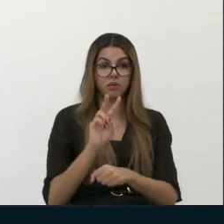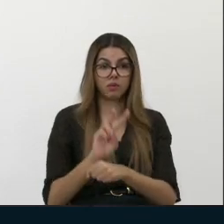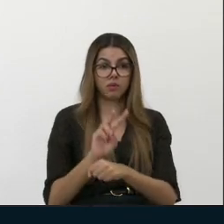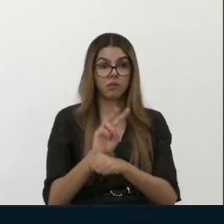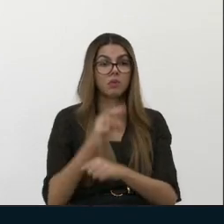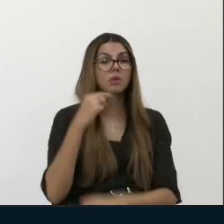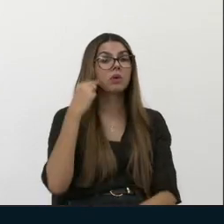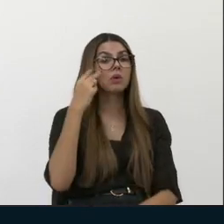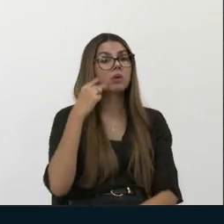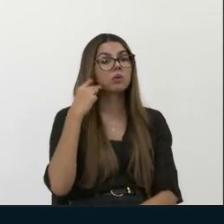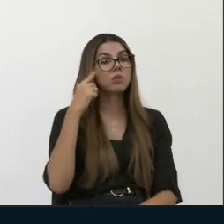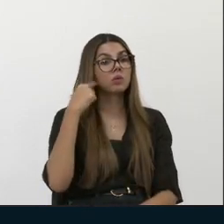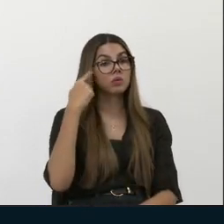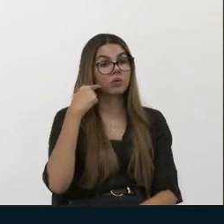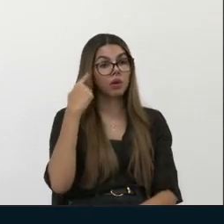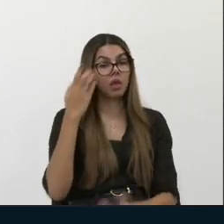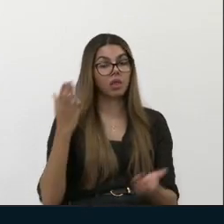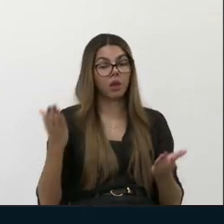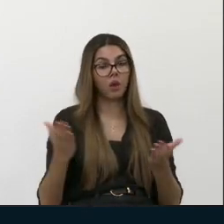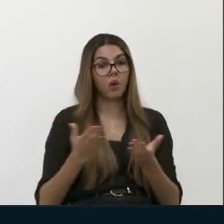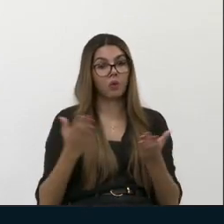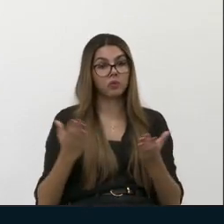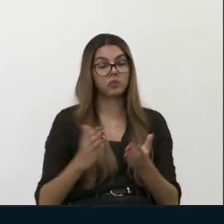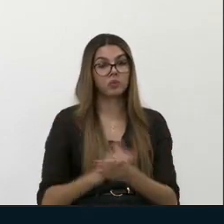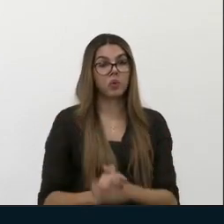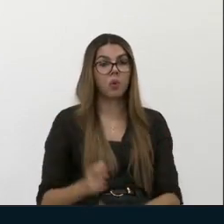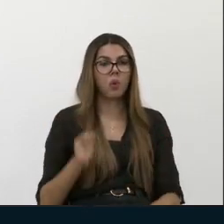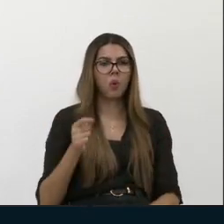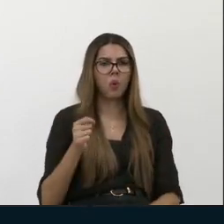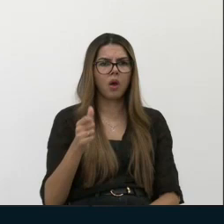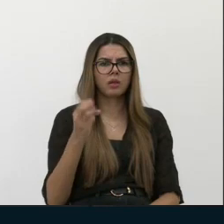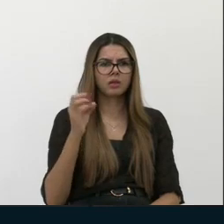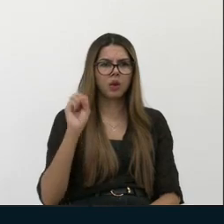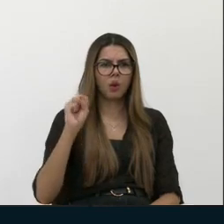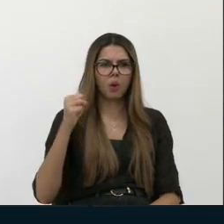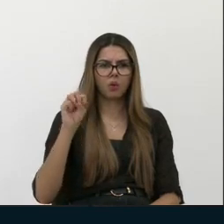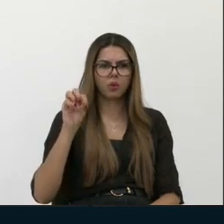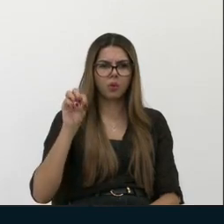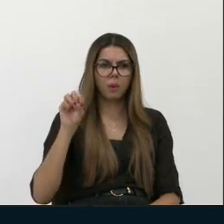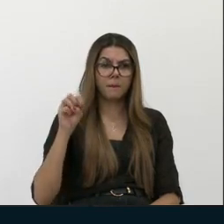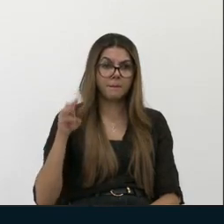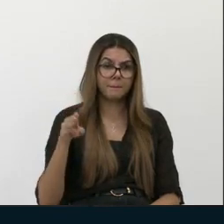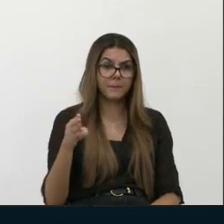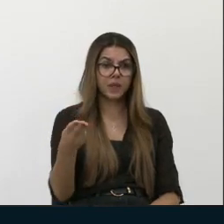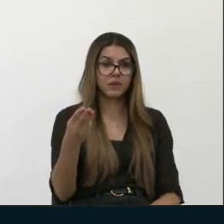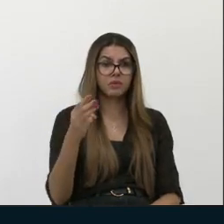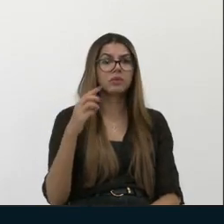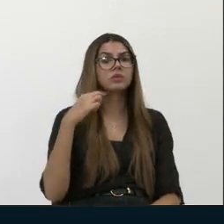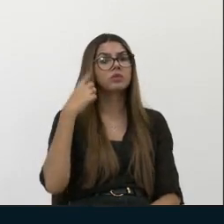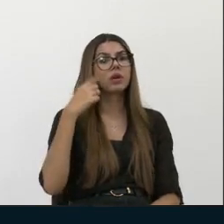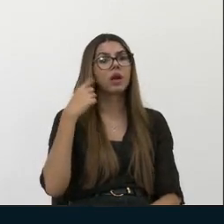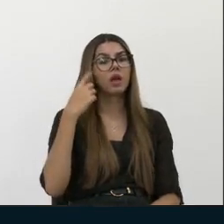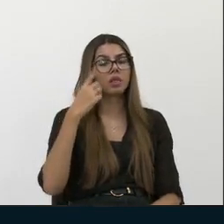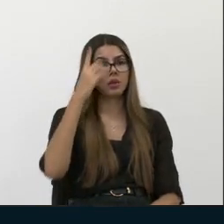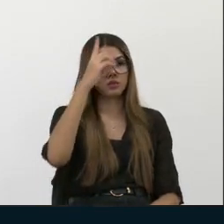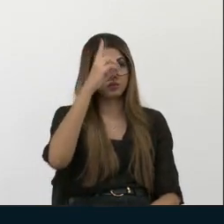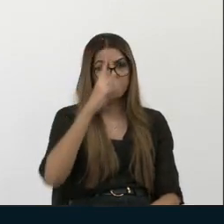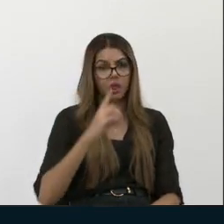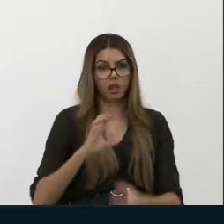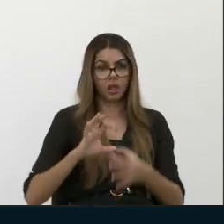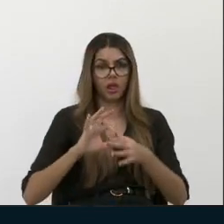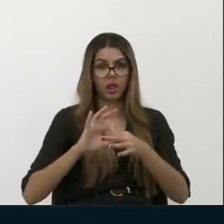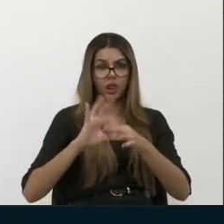nossa cidade de Guarulhos, que hoje contamos com quase 8 mil advogados e advogadas, estão garantindo o seu direito livre de